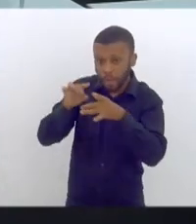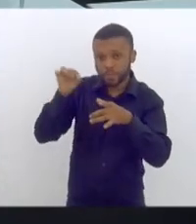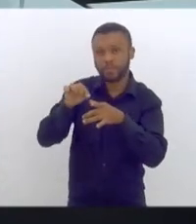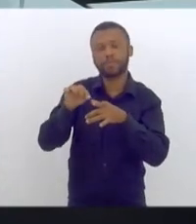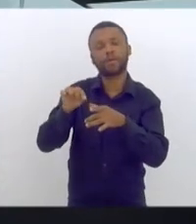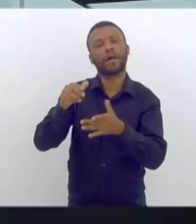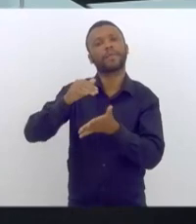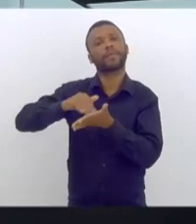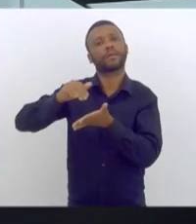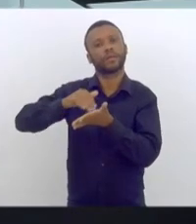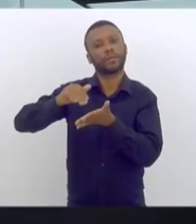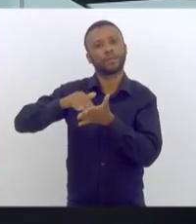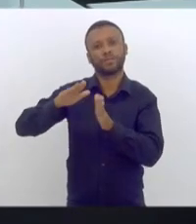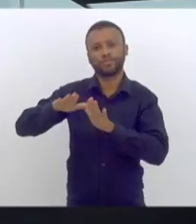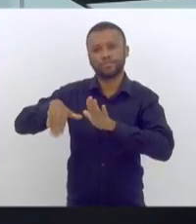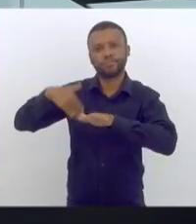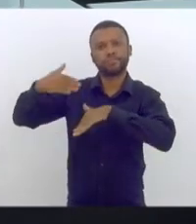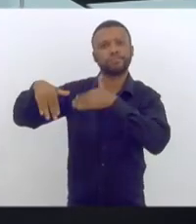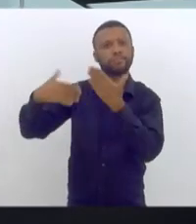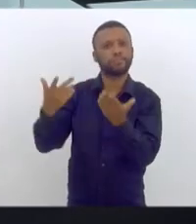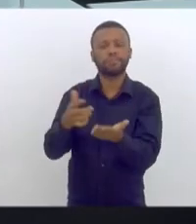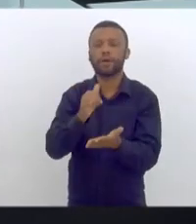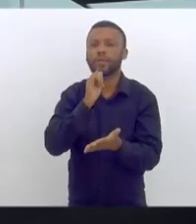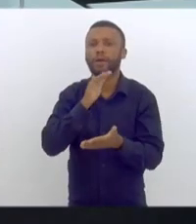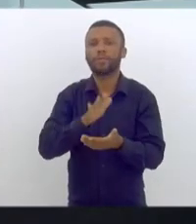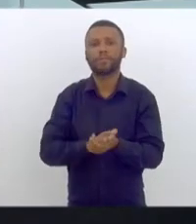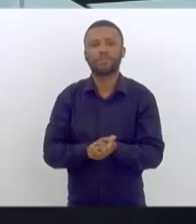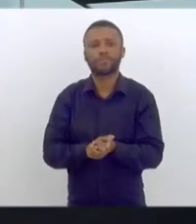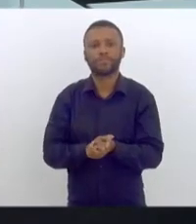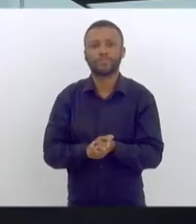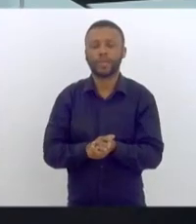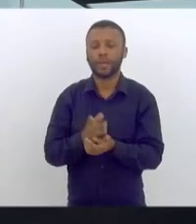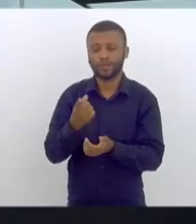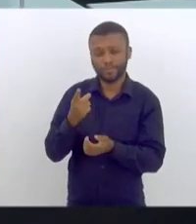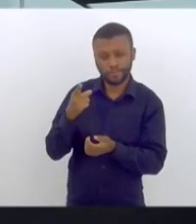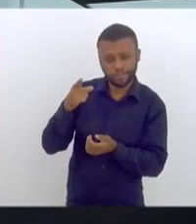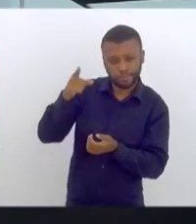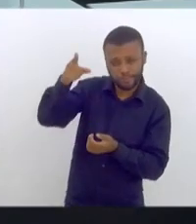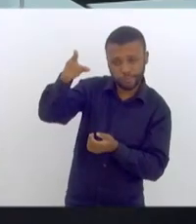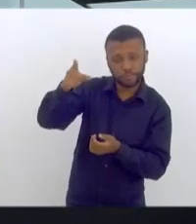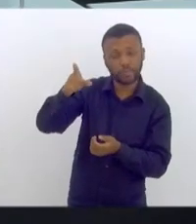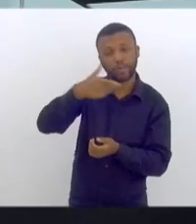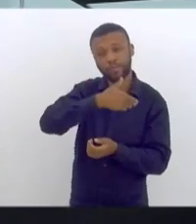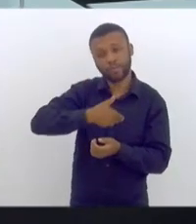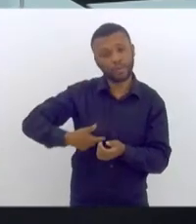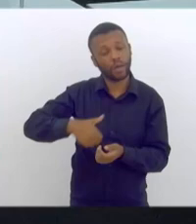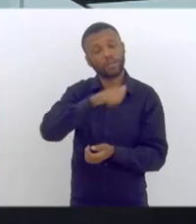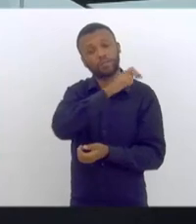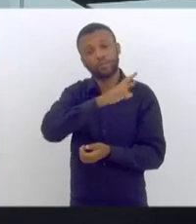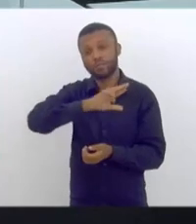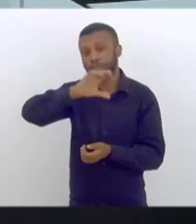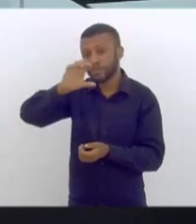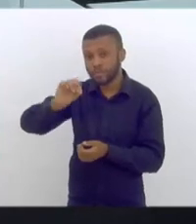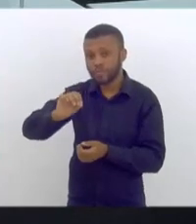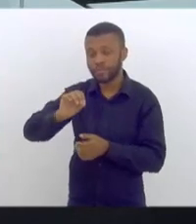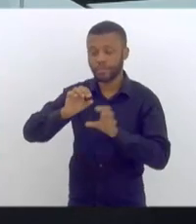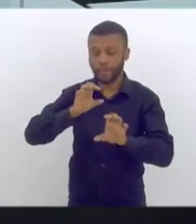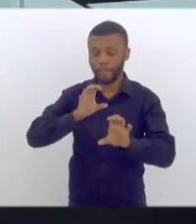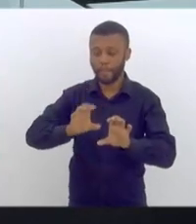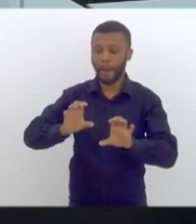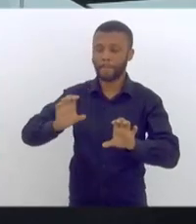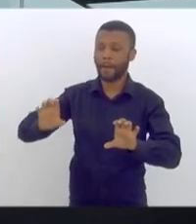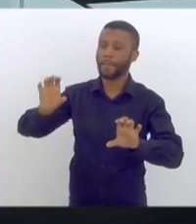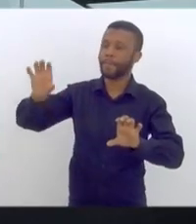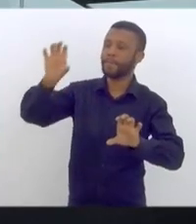de desenvolvimento no interior do Estado né para aquelas para aqueles setores E para aquelas regiões que efetivamente precisam